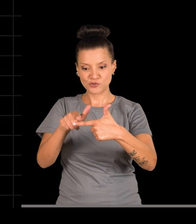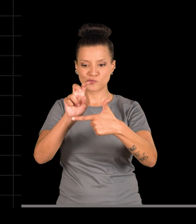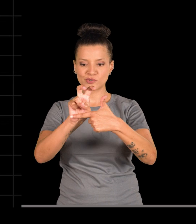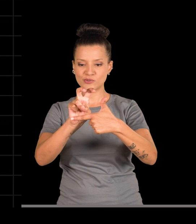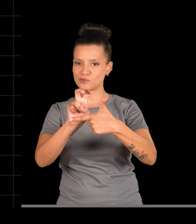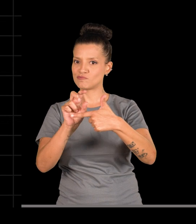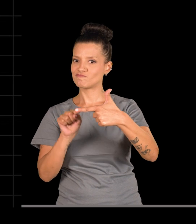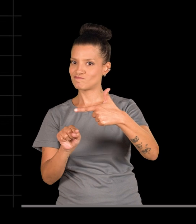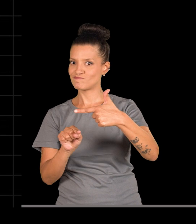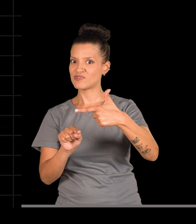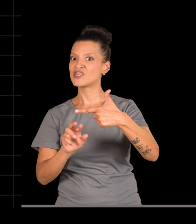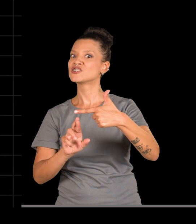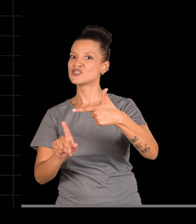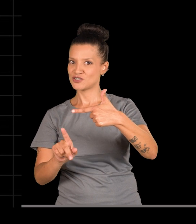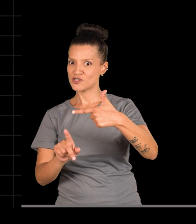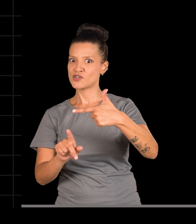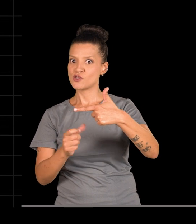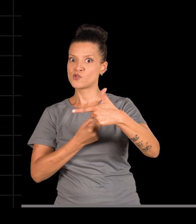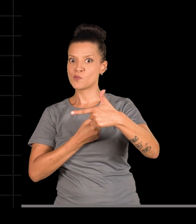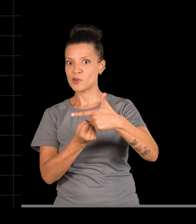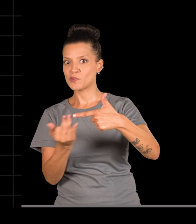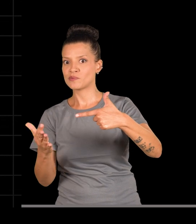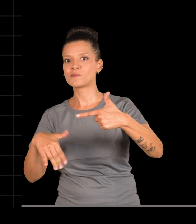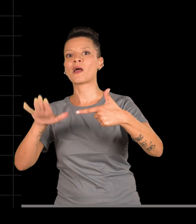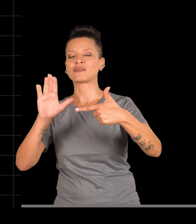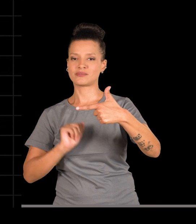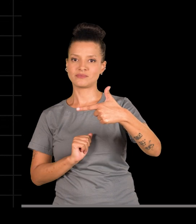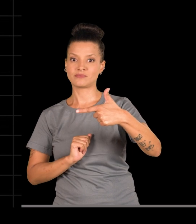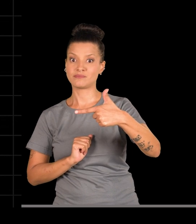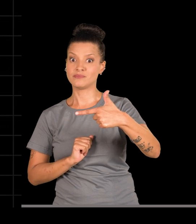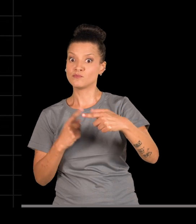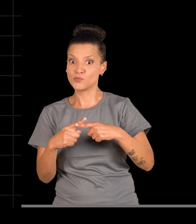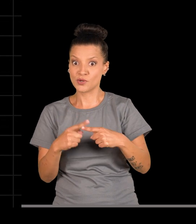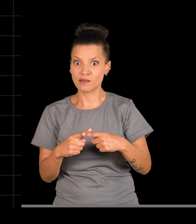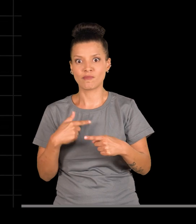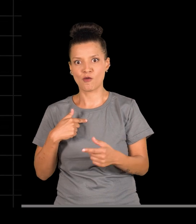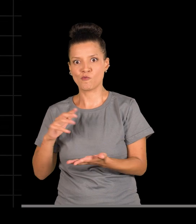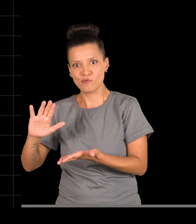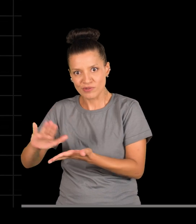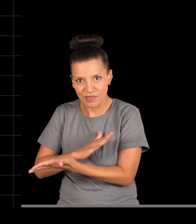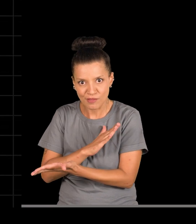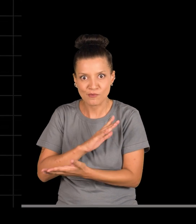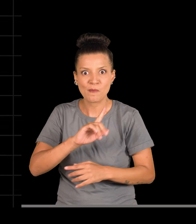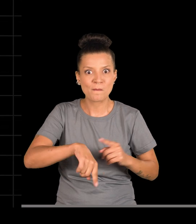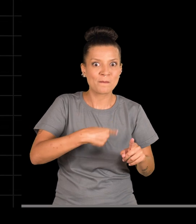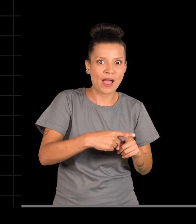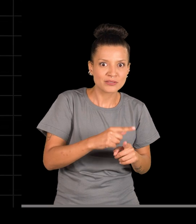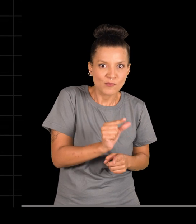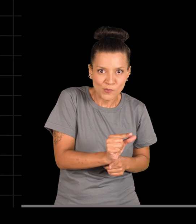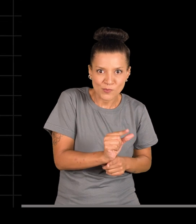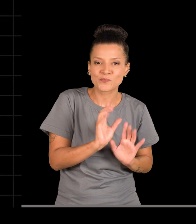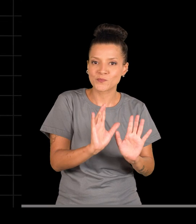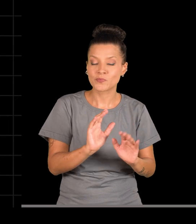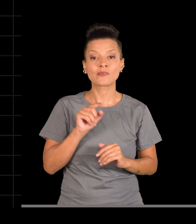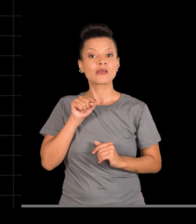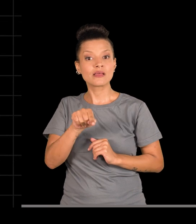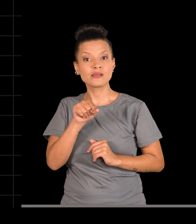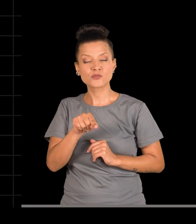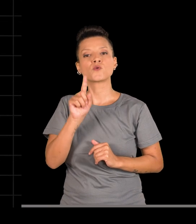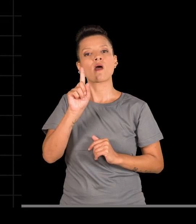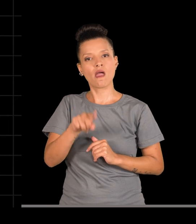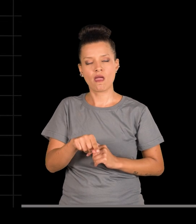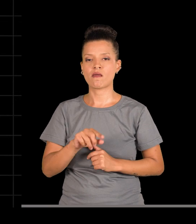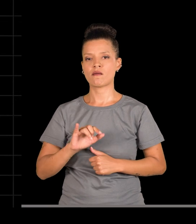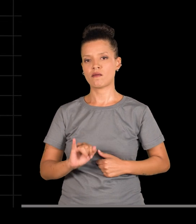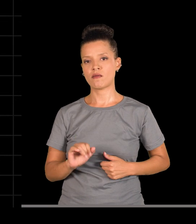inteiro, concorda comigo? De fato é o que acontece aqui, né? Eu comi uma pizza inteira, mais um pouquinho da outra, eu comi mais do que 1. Então isso daqui se configura também como